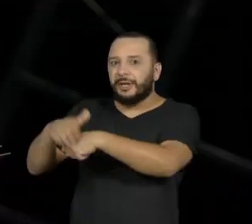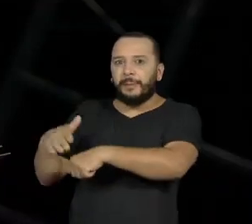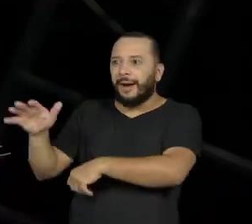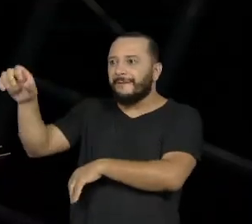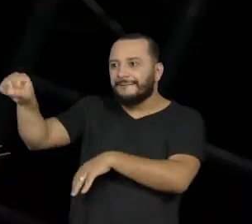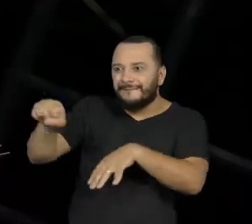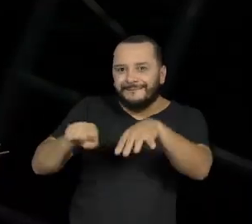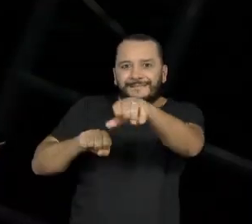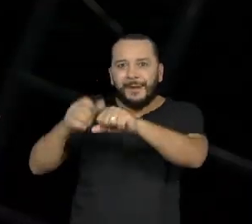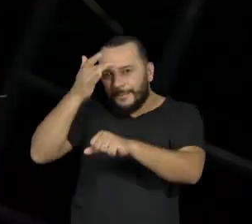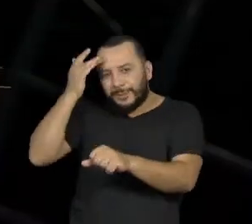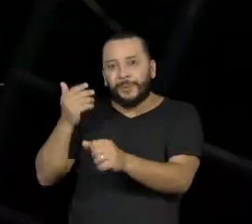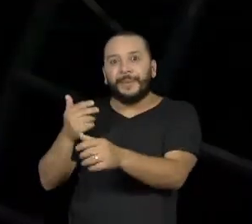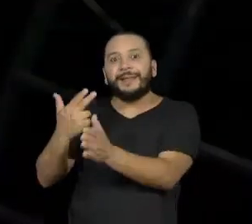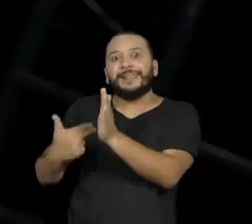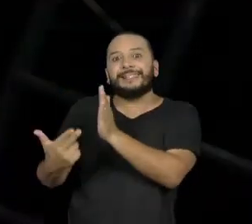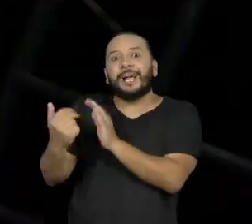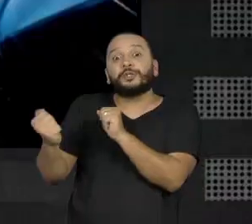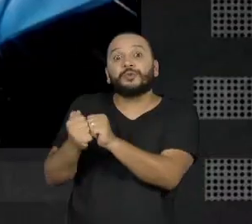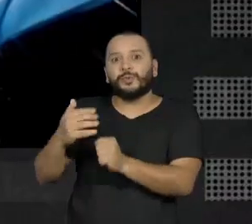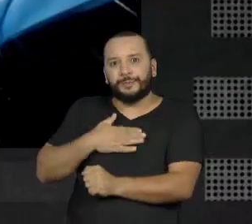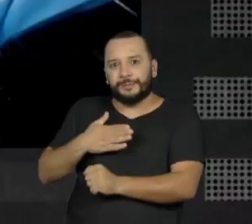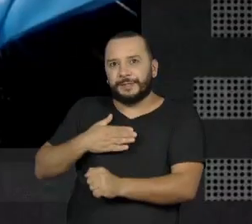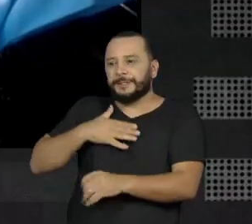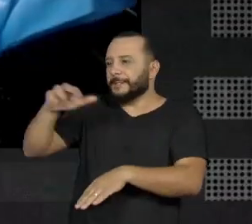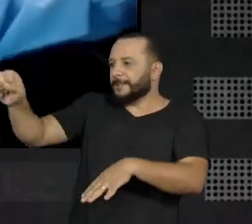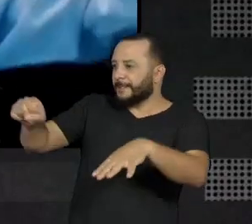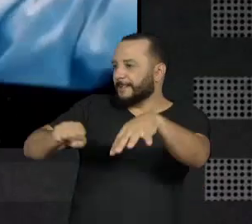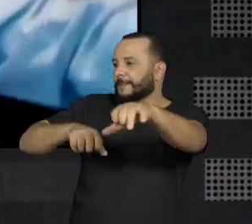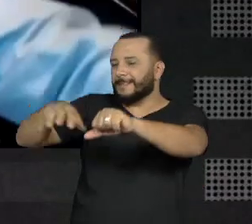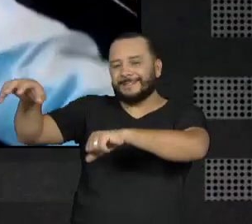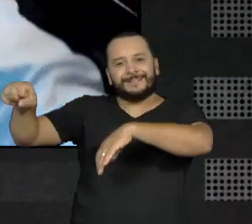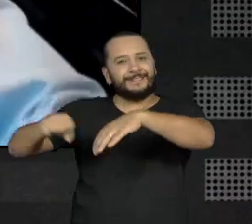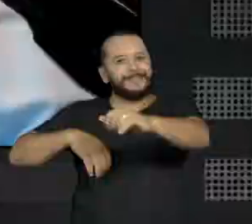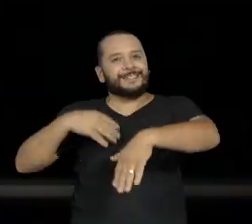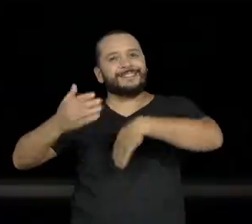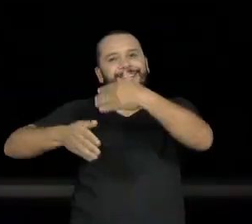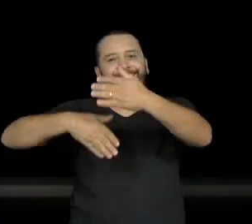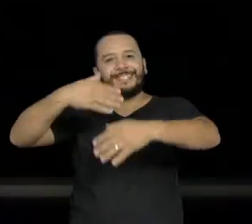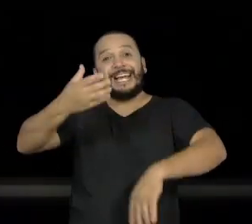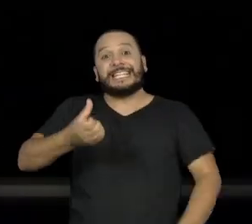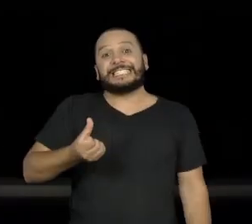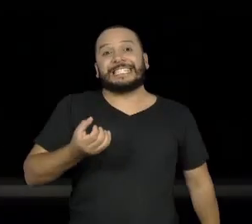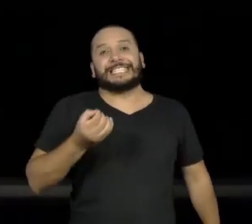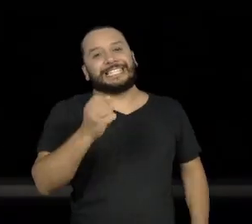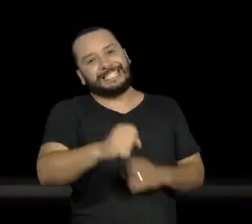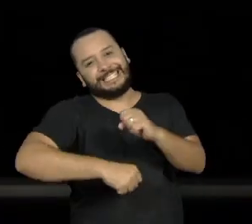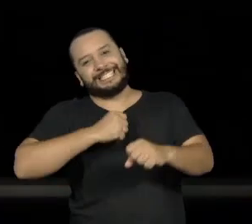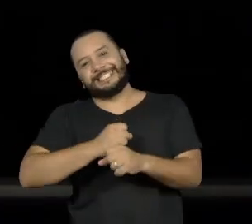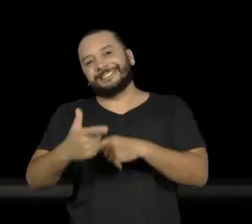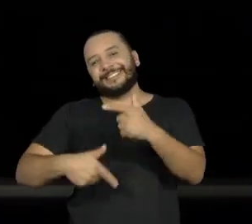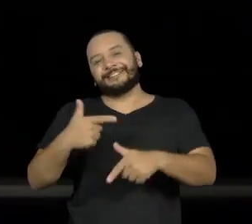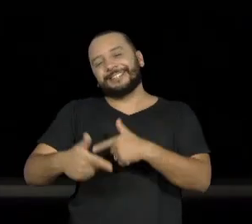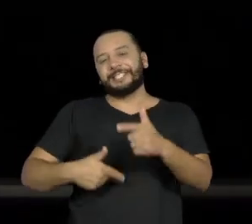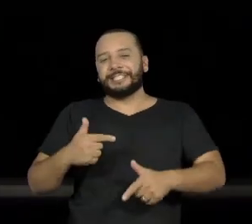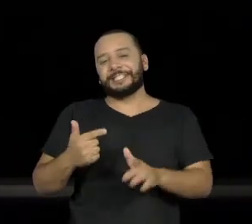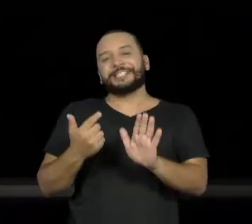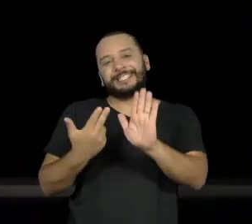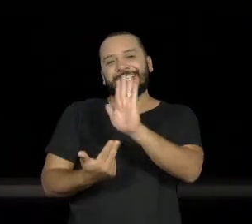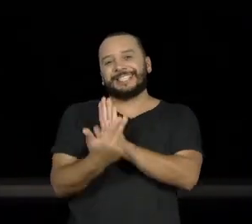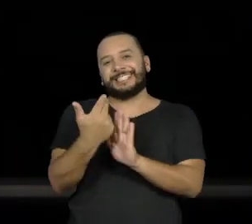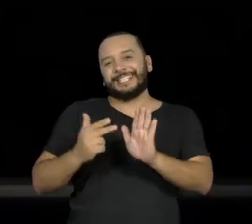desandou, beleza, até hoje, faz 60 anos. Maurício, todo mundo sabe que você se inspira